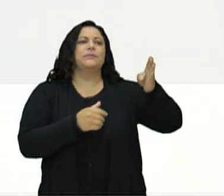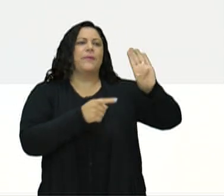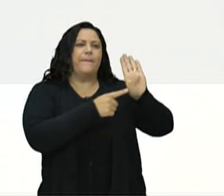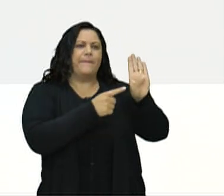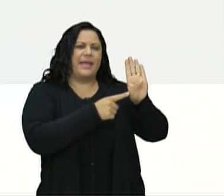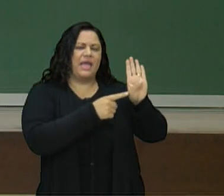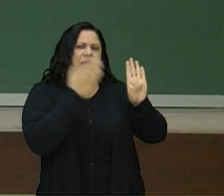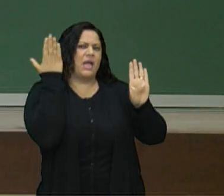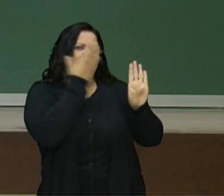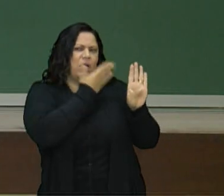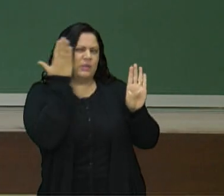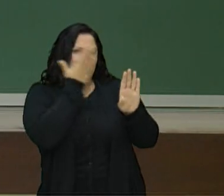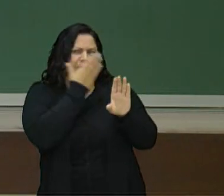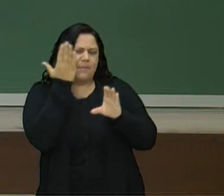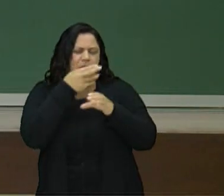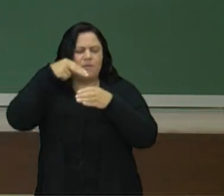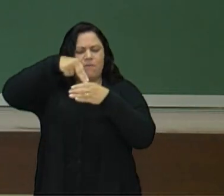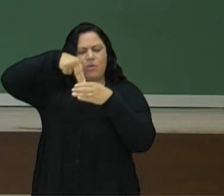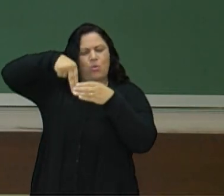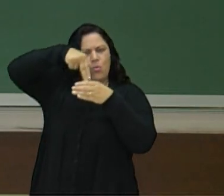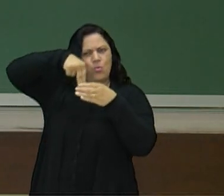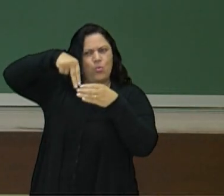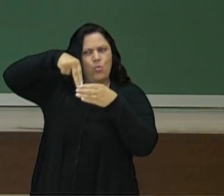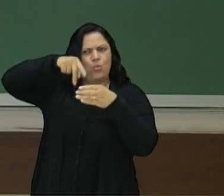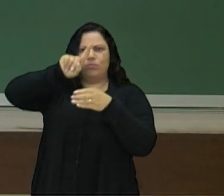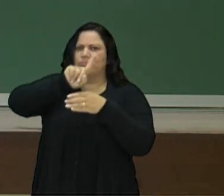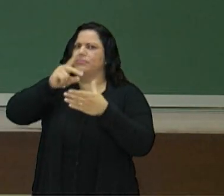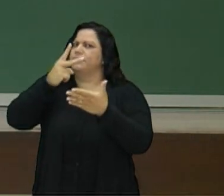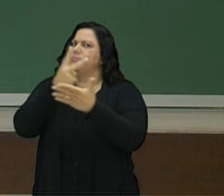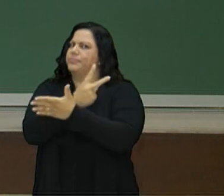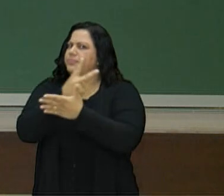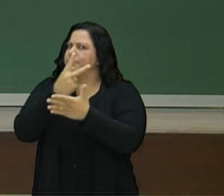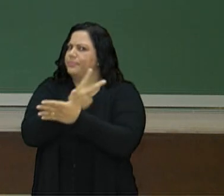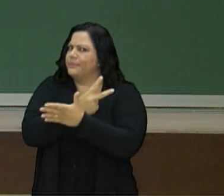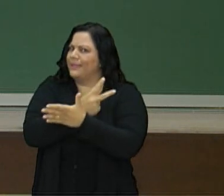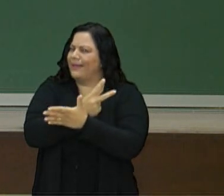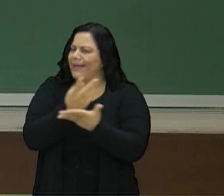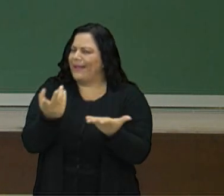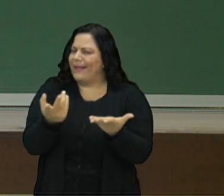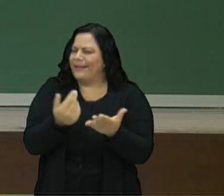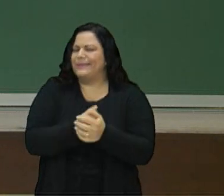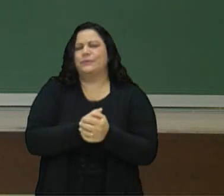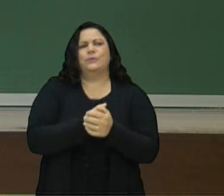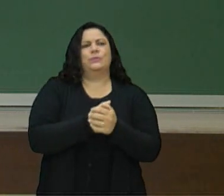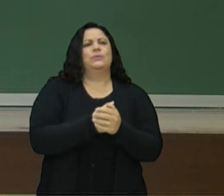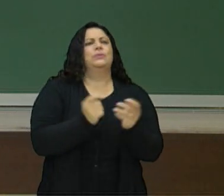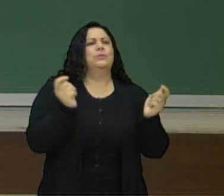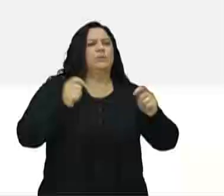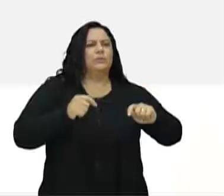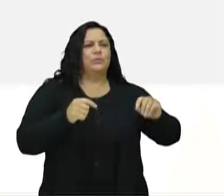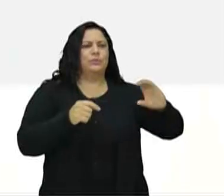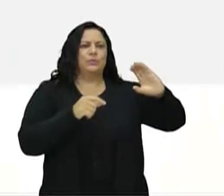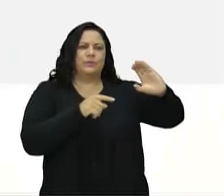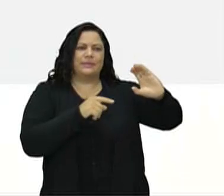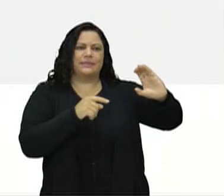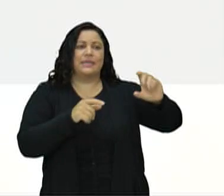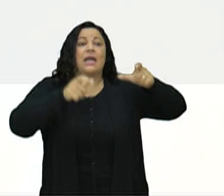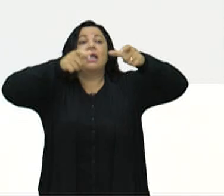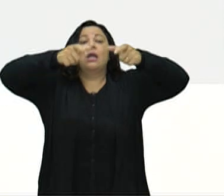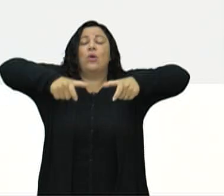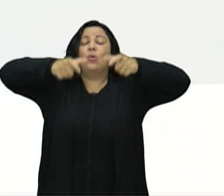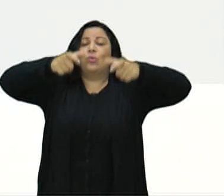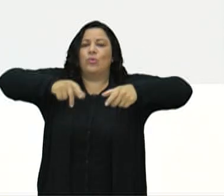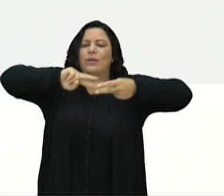não é visível? Errado. Ele só é visível na intérfase, né? É o local de síntese do RNA ribossômico